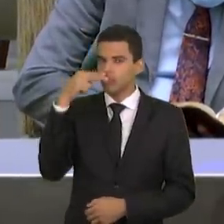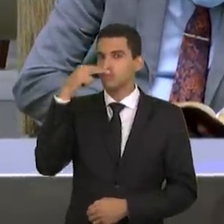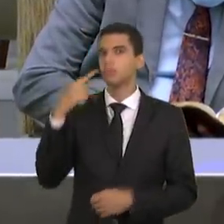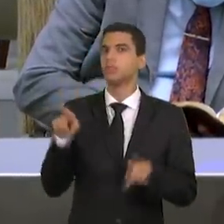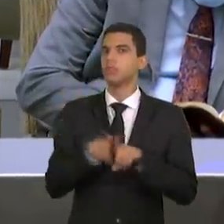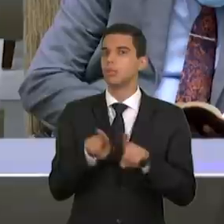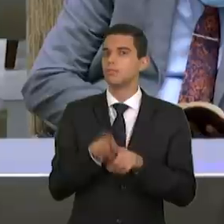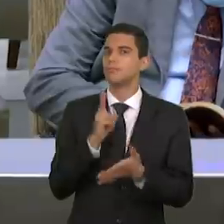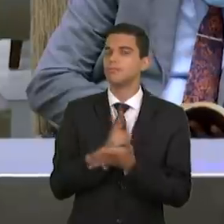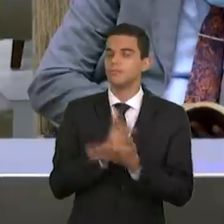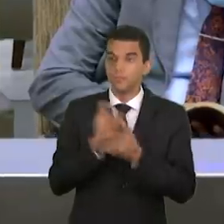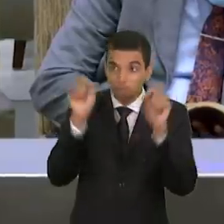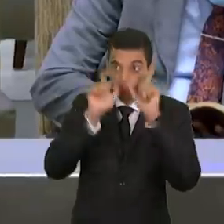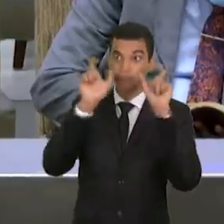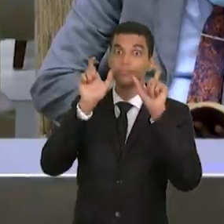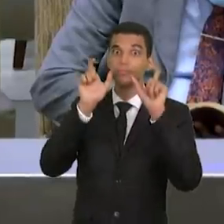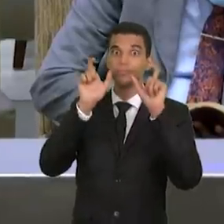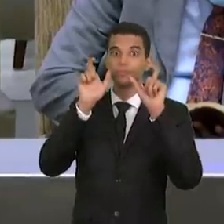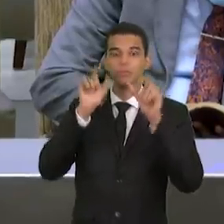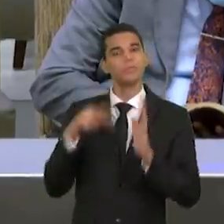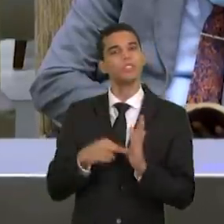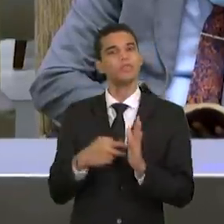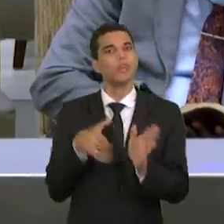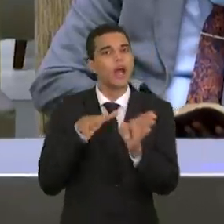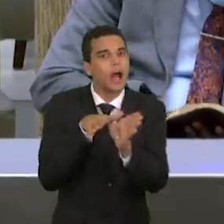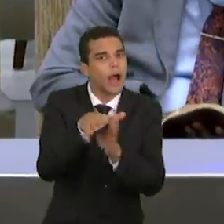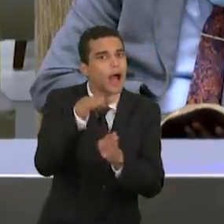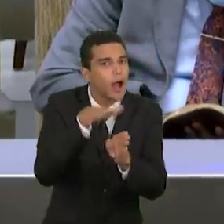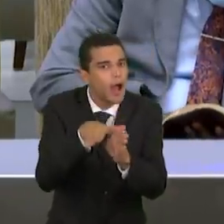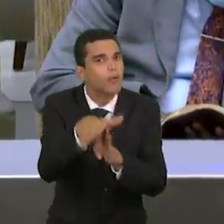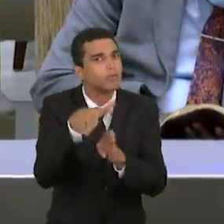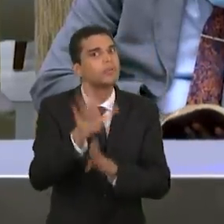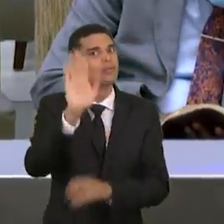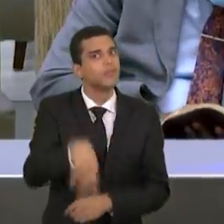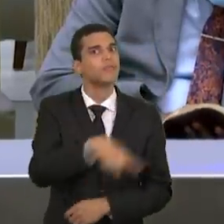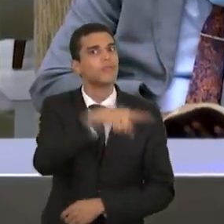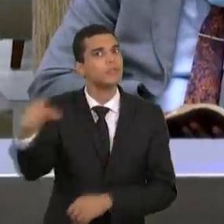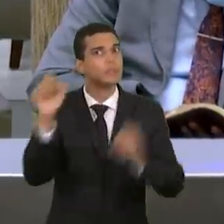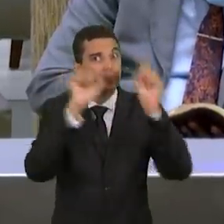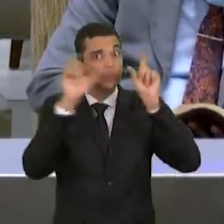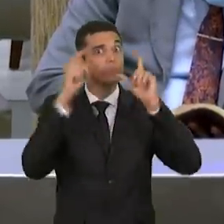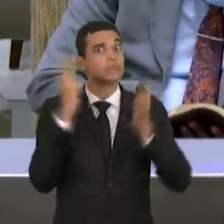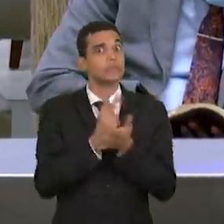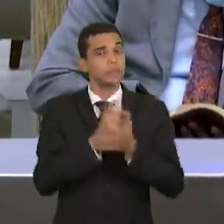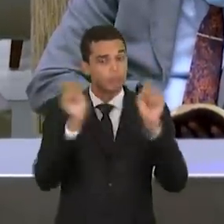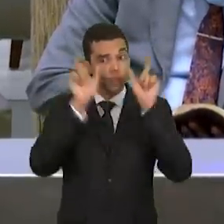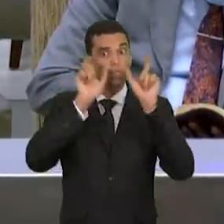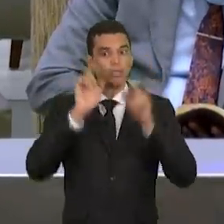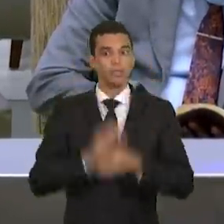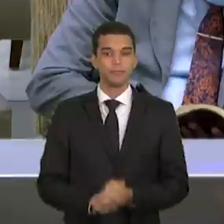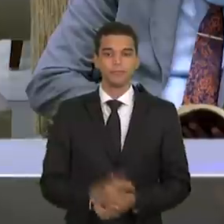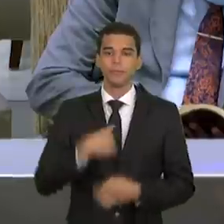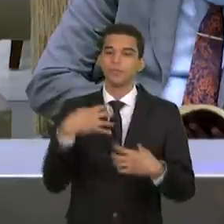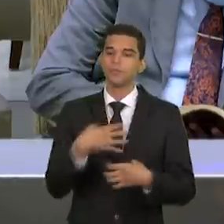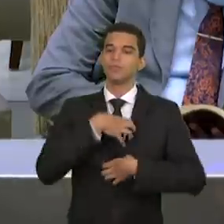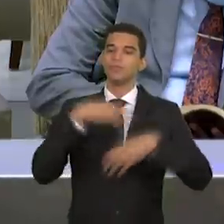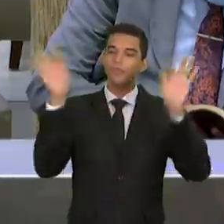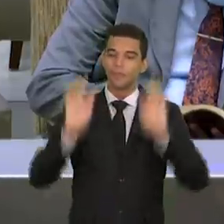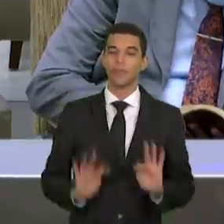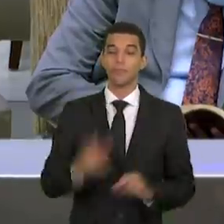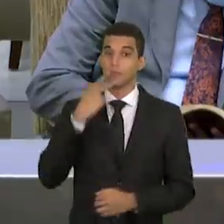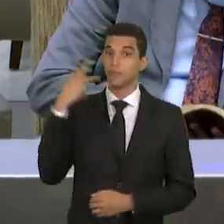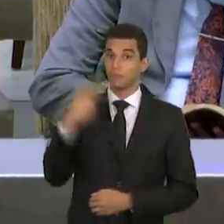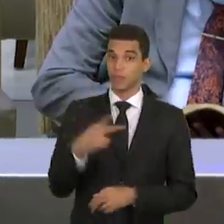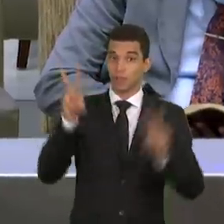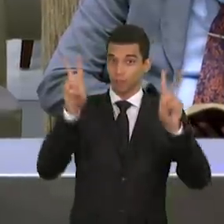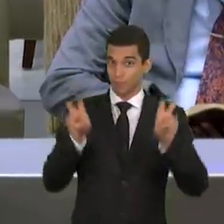também apercebidos. Isto é advertência. E o que me deixa muito feliz em tratar sobre